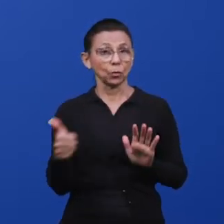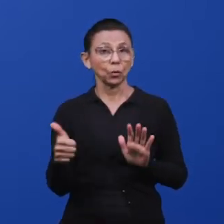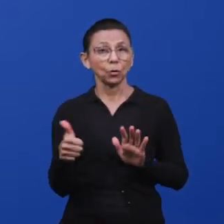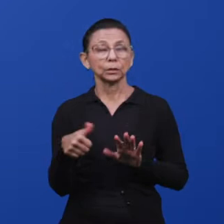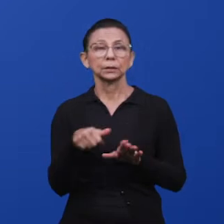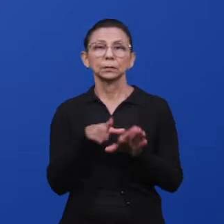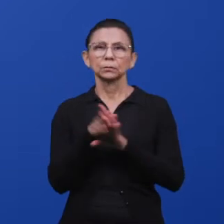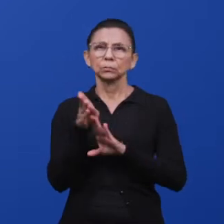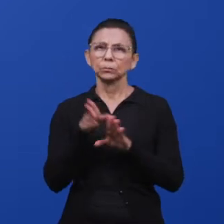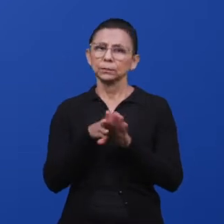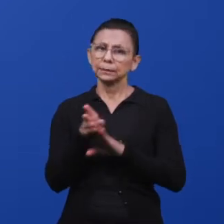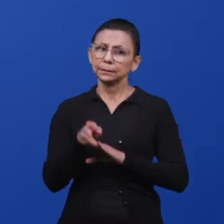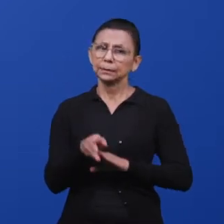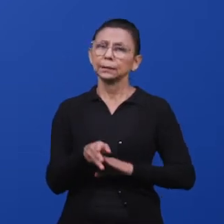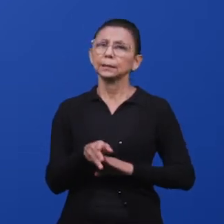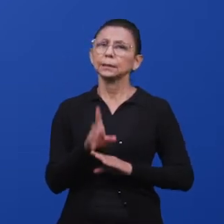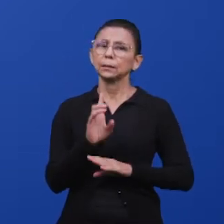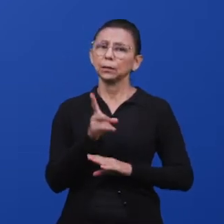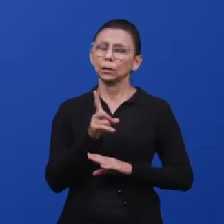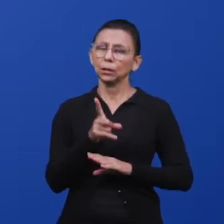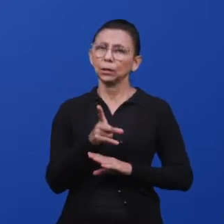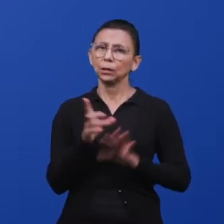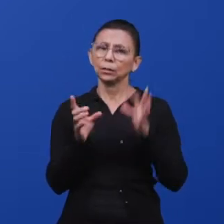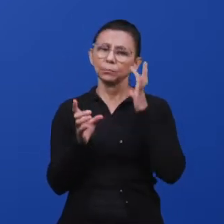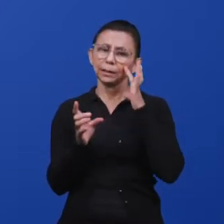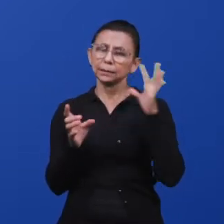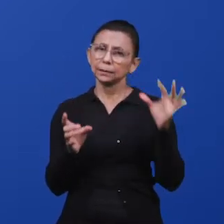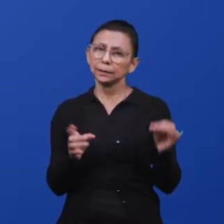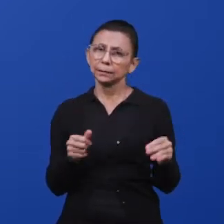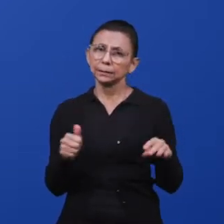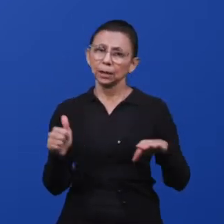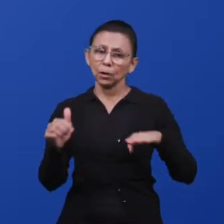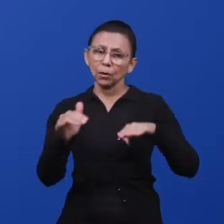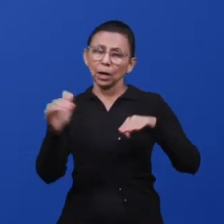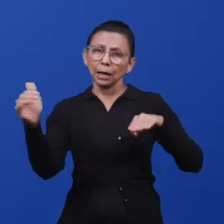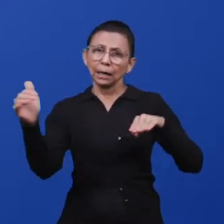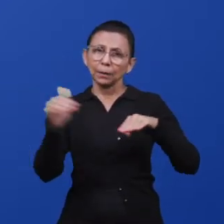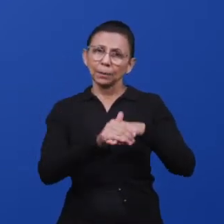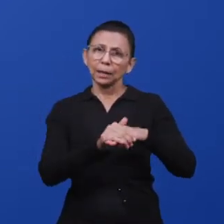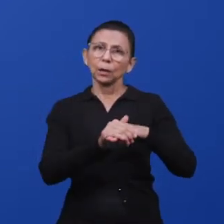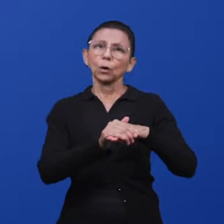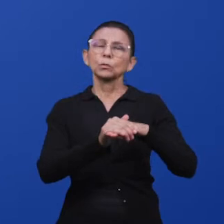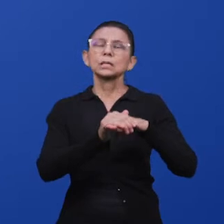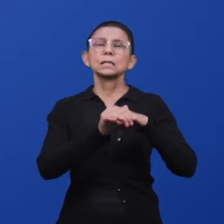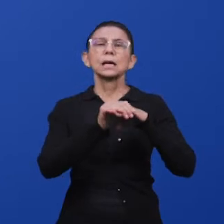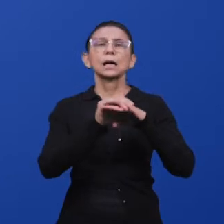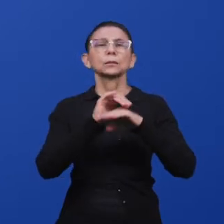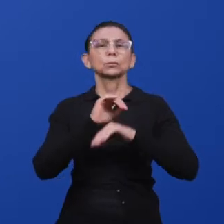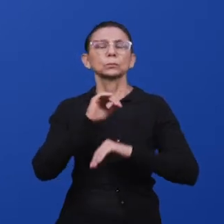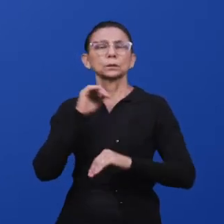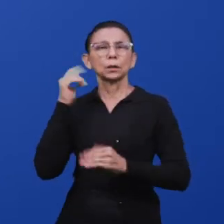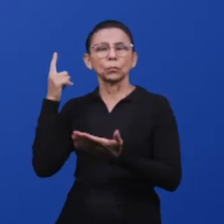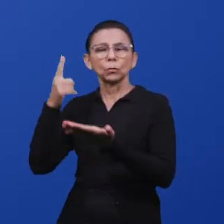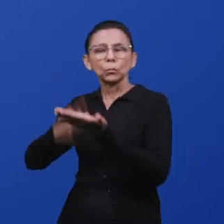orienta profeticamente a estar com os sapatos nos pés, firmados e